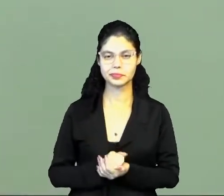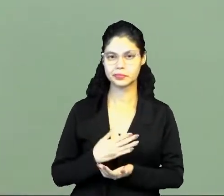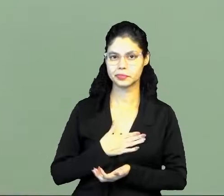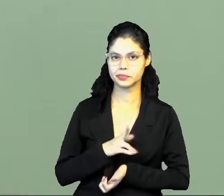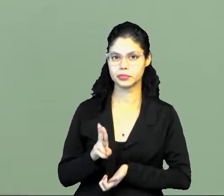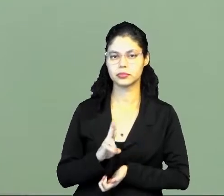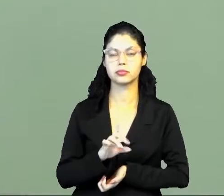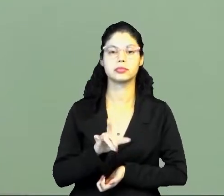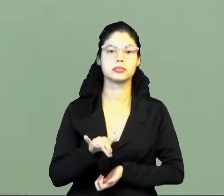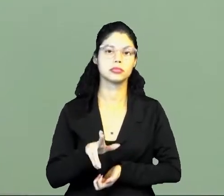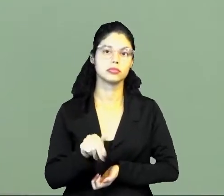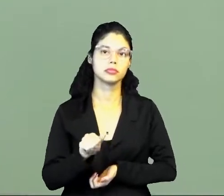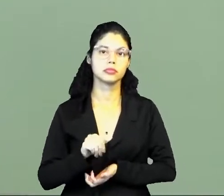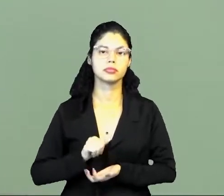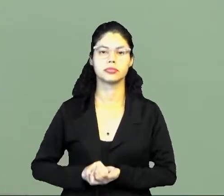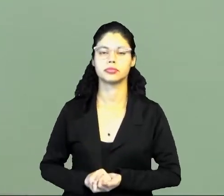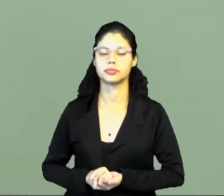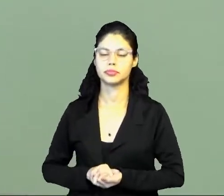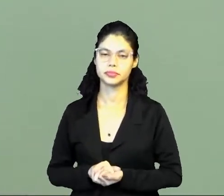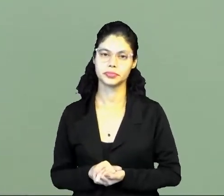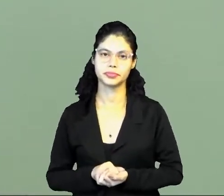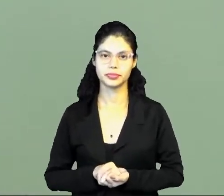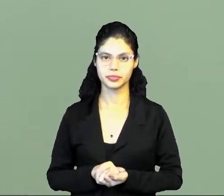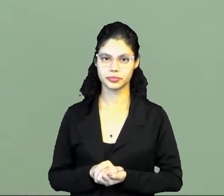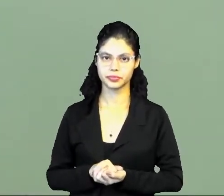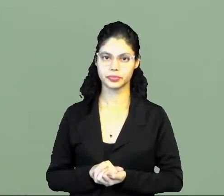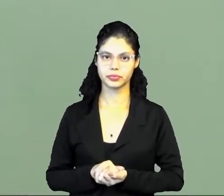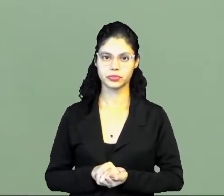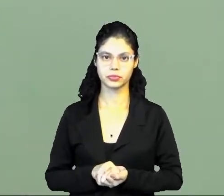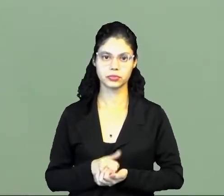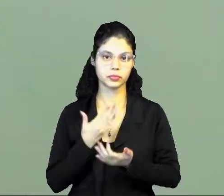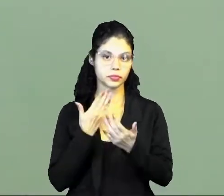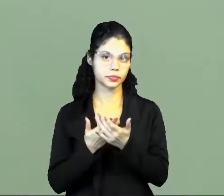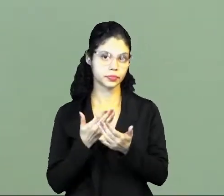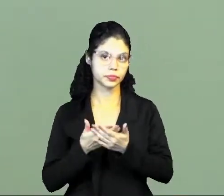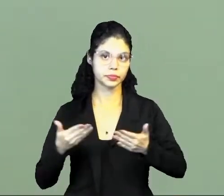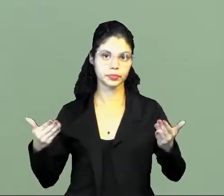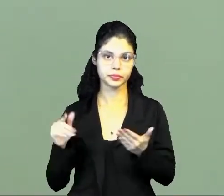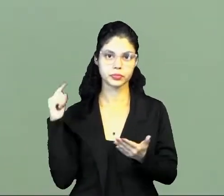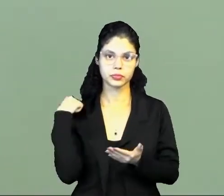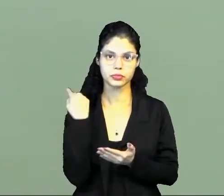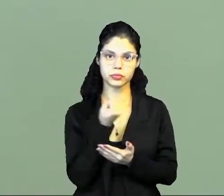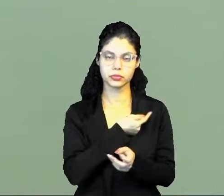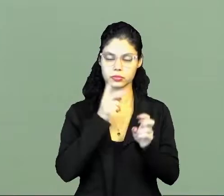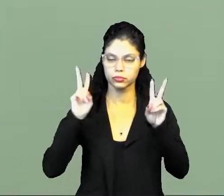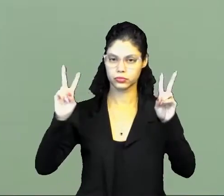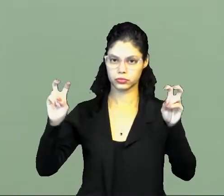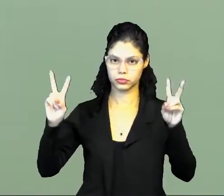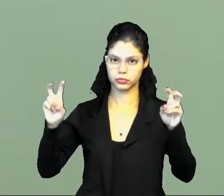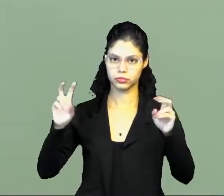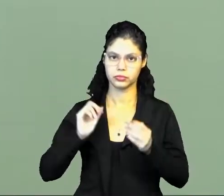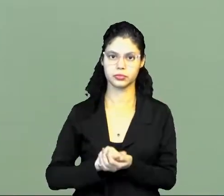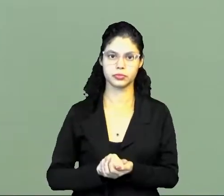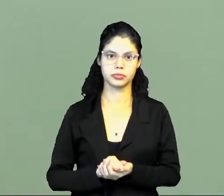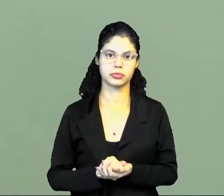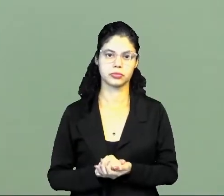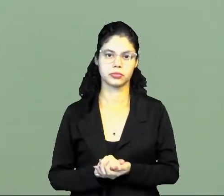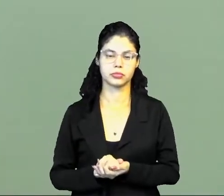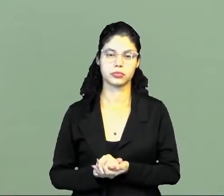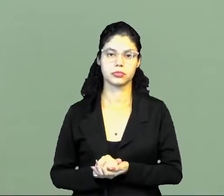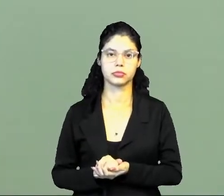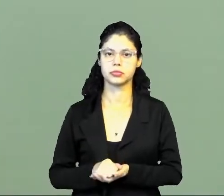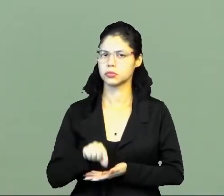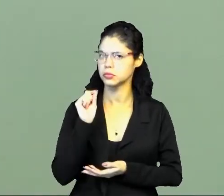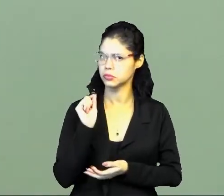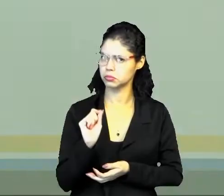students, my name is Camila. Olá, alunos, meu nome é Camila. Na aula de hoje nós iremos estudar os phrasal verbs.